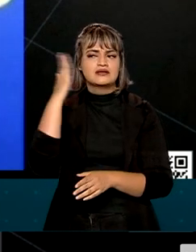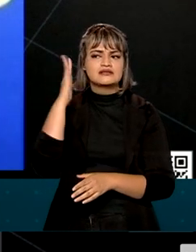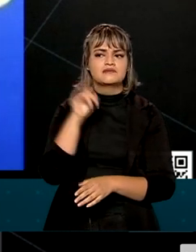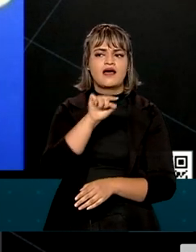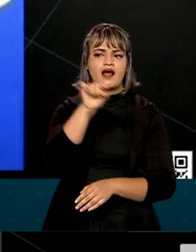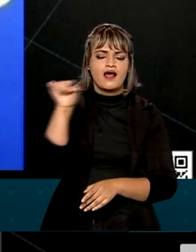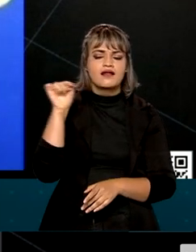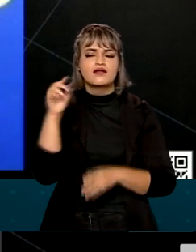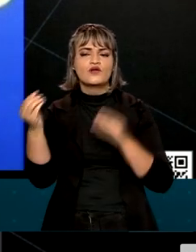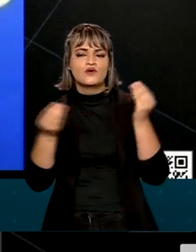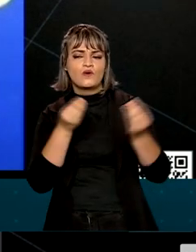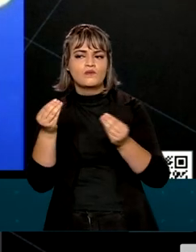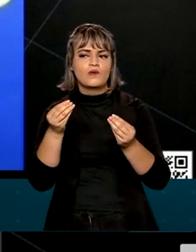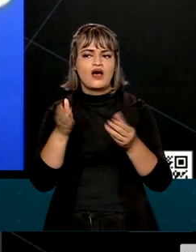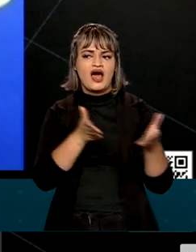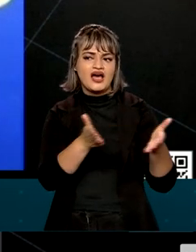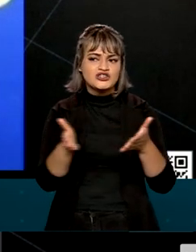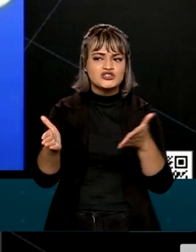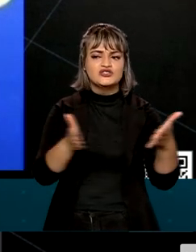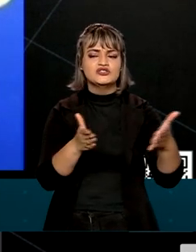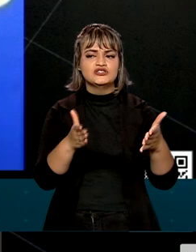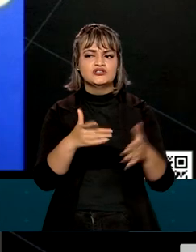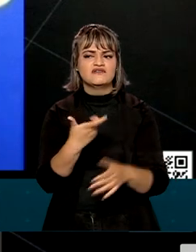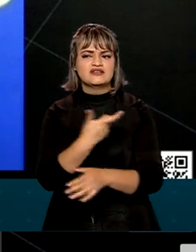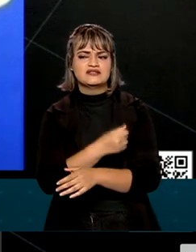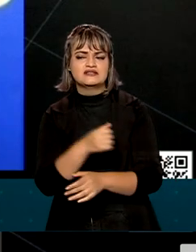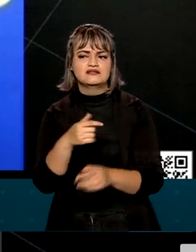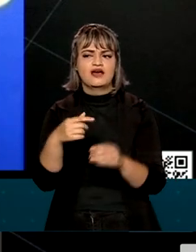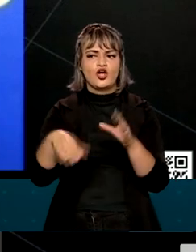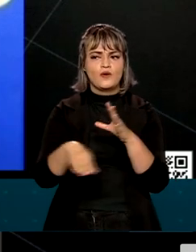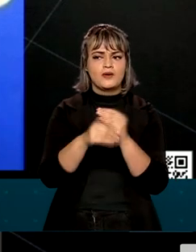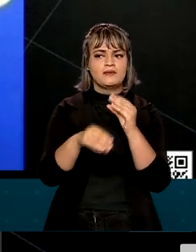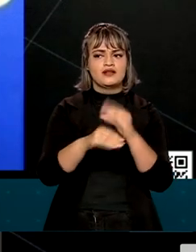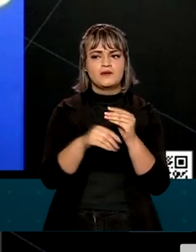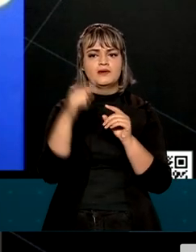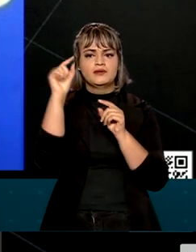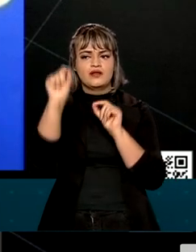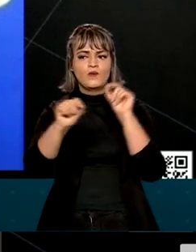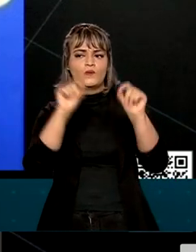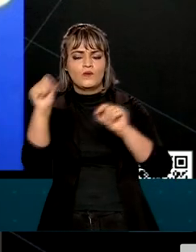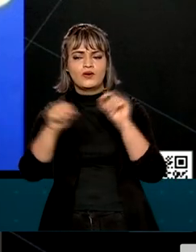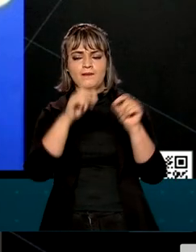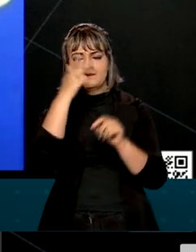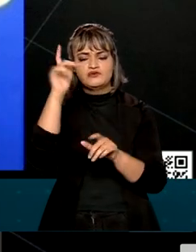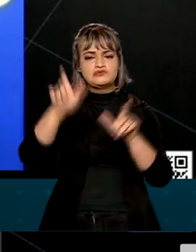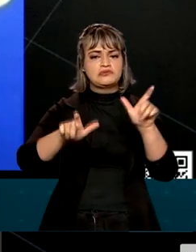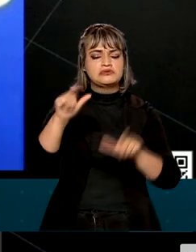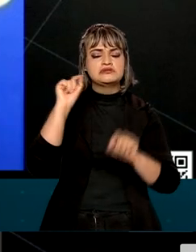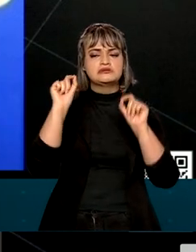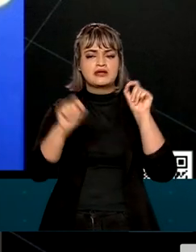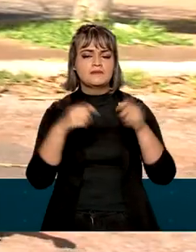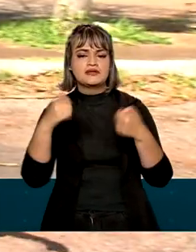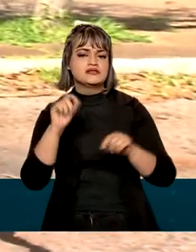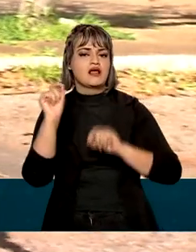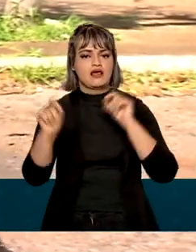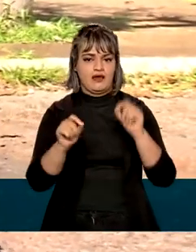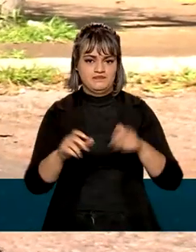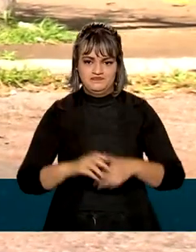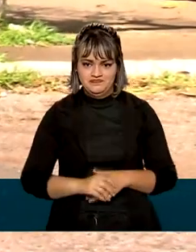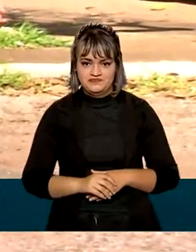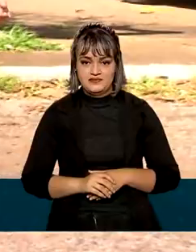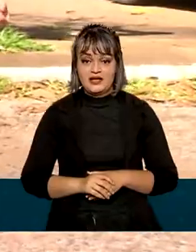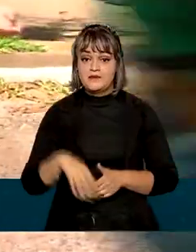respostas e como conduzir amos esse reforço aos demais brasileiros que devem ser o nome usado